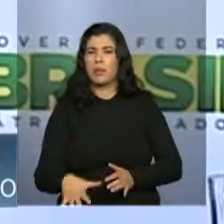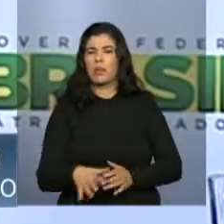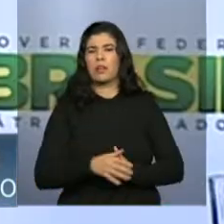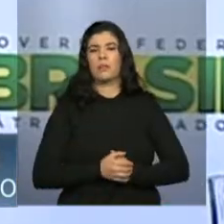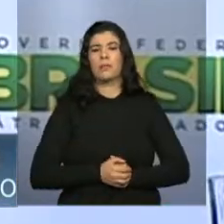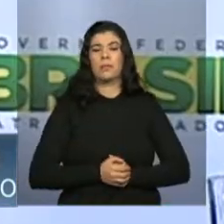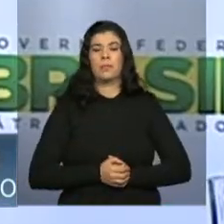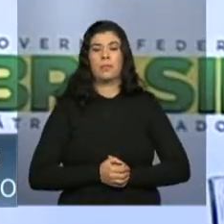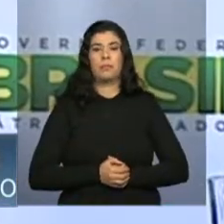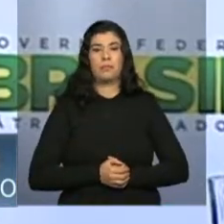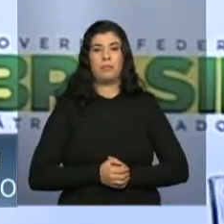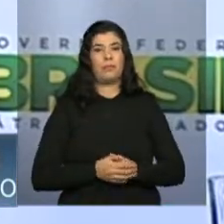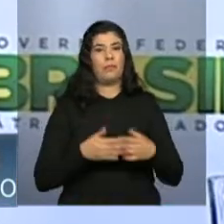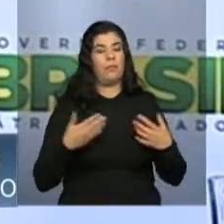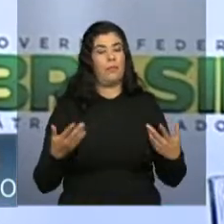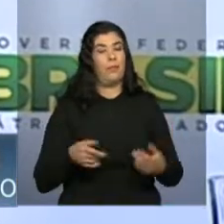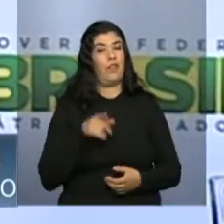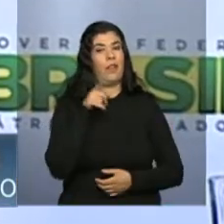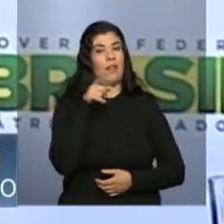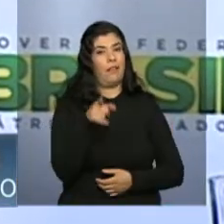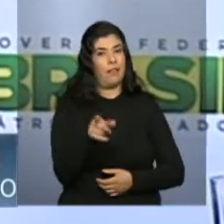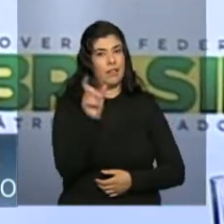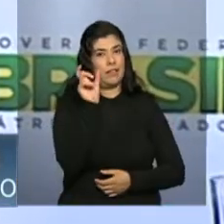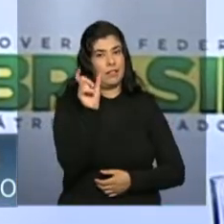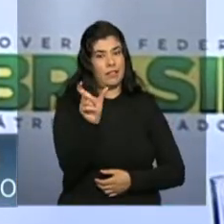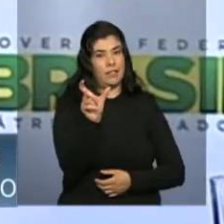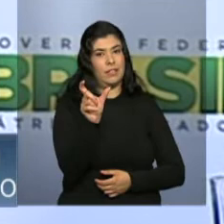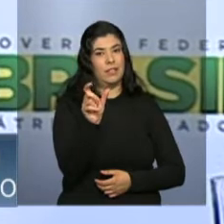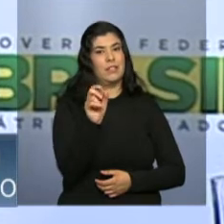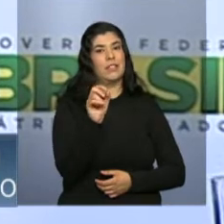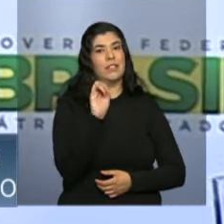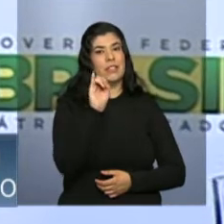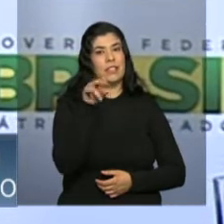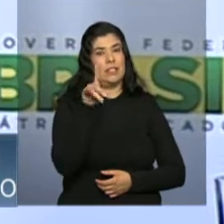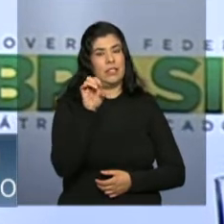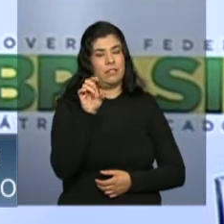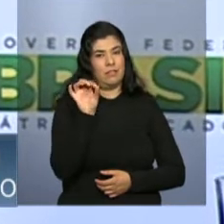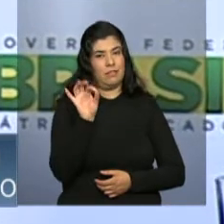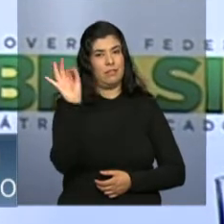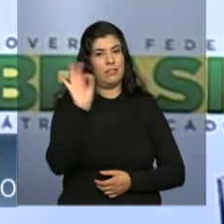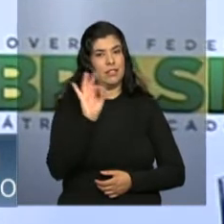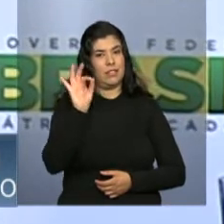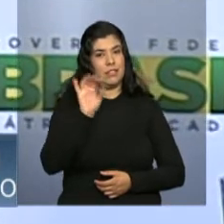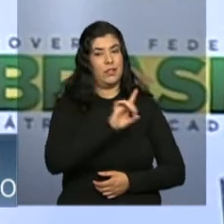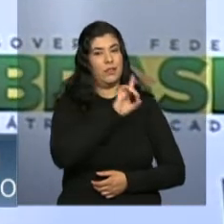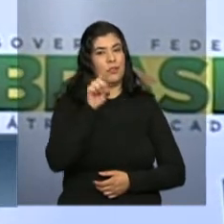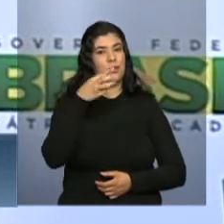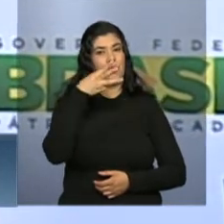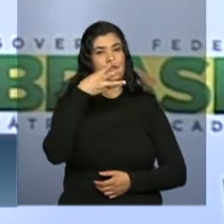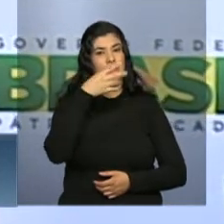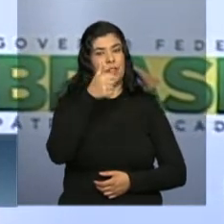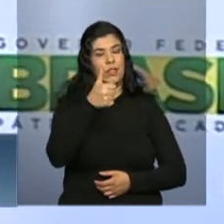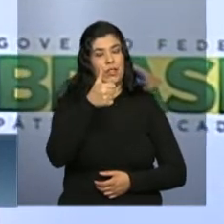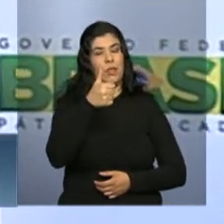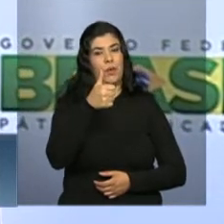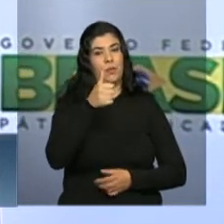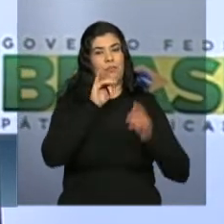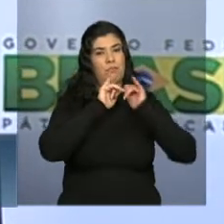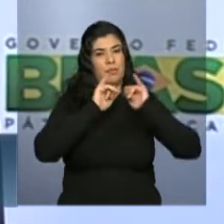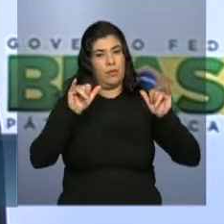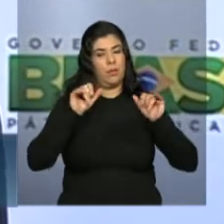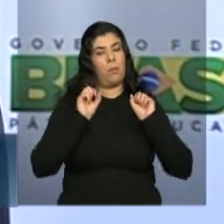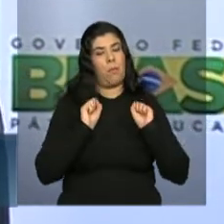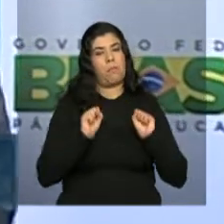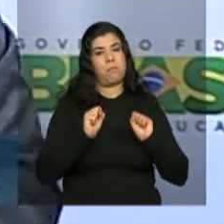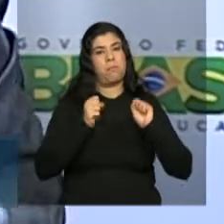como nós dissemos será divulgado no dia 31 o que eu posso dizer para posso adiantar aqui